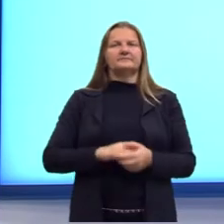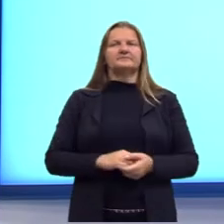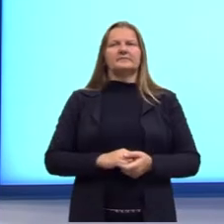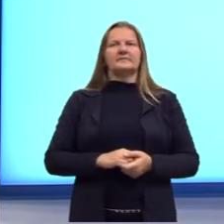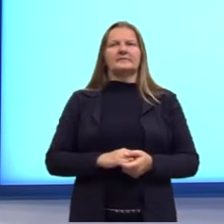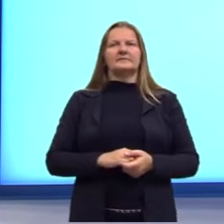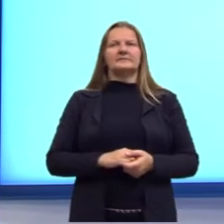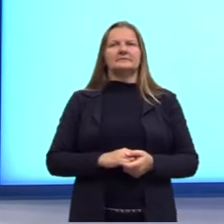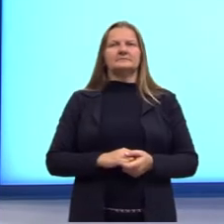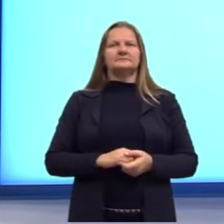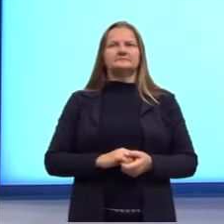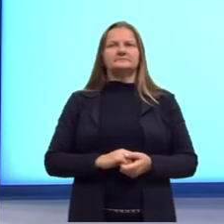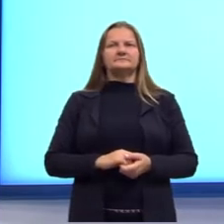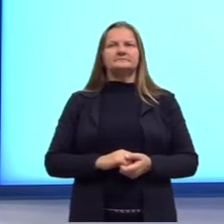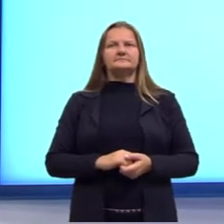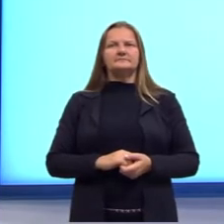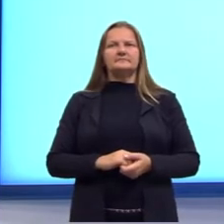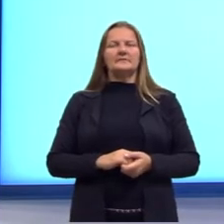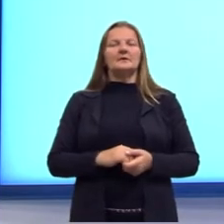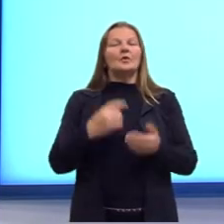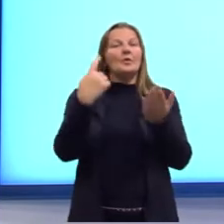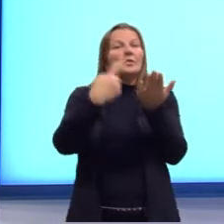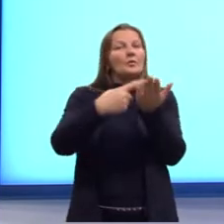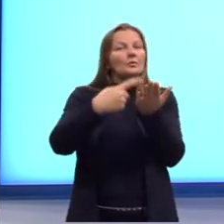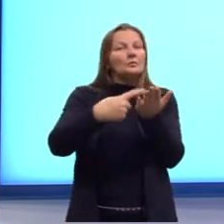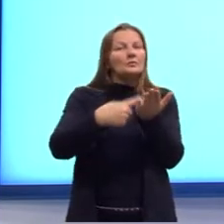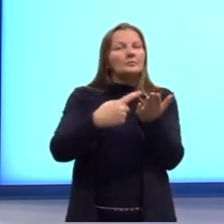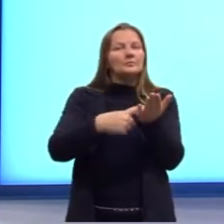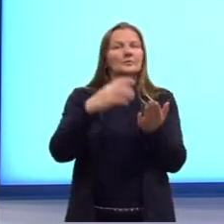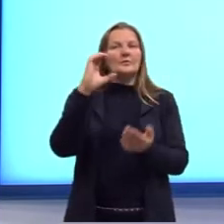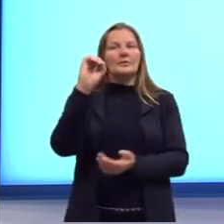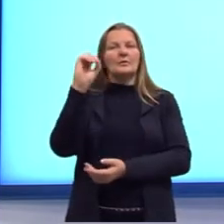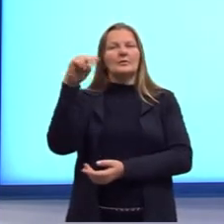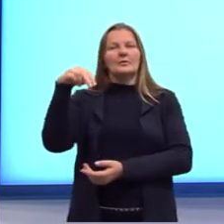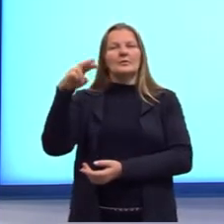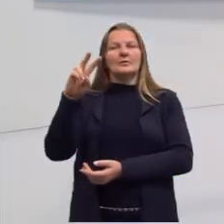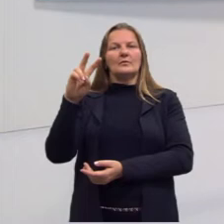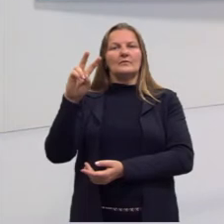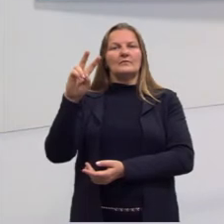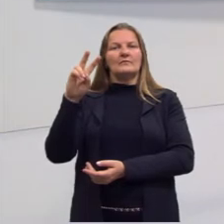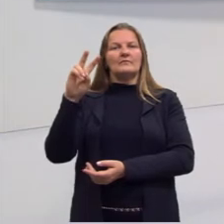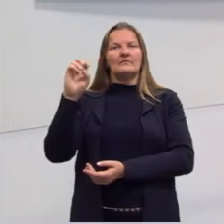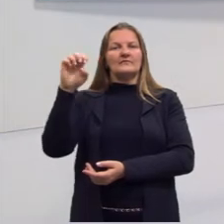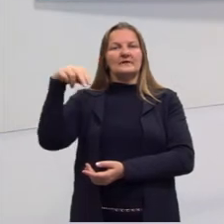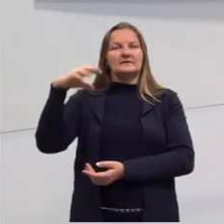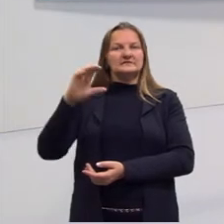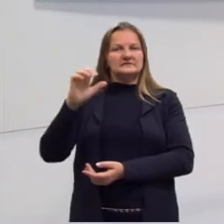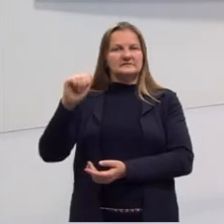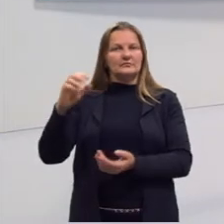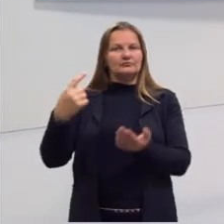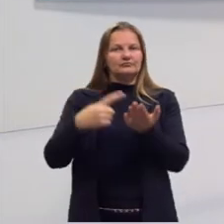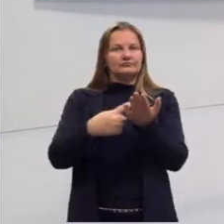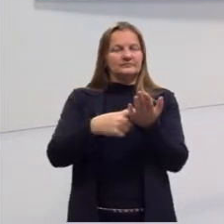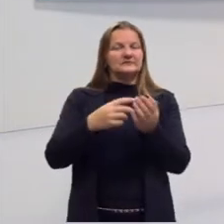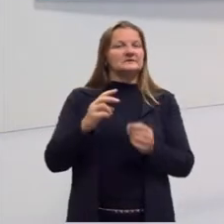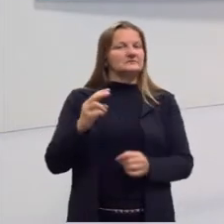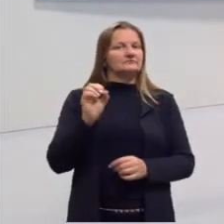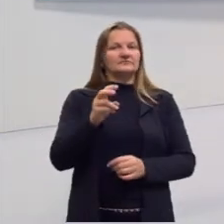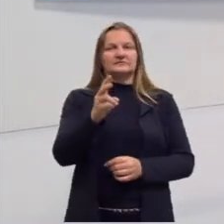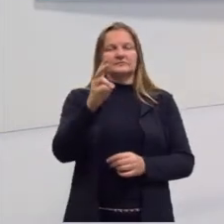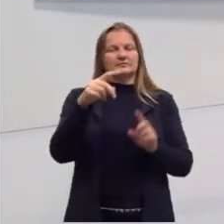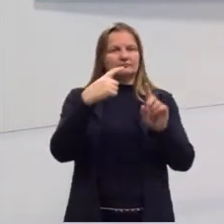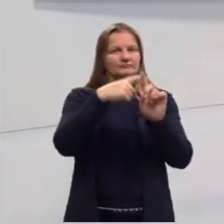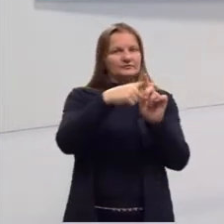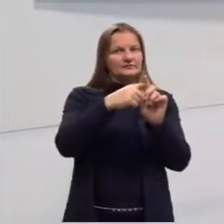ele foi então foi uma convenção cedo positivo para negativo né isso é importante você saber tá